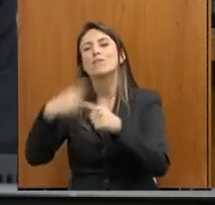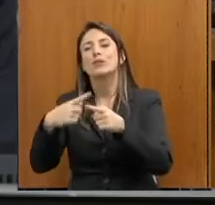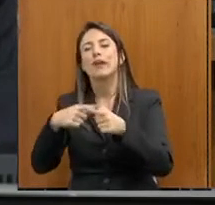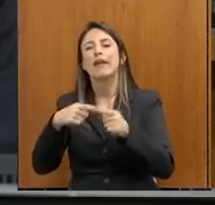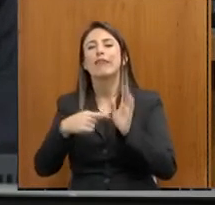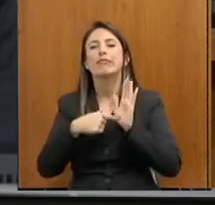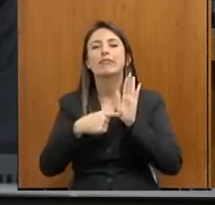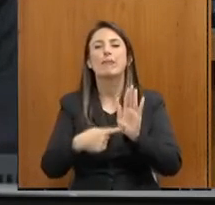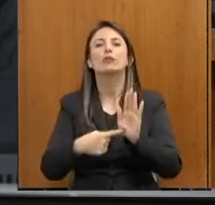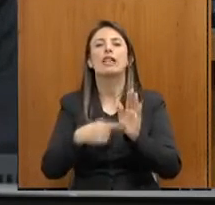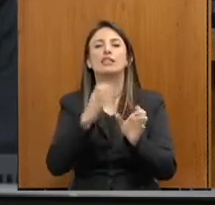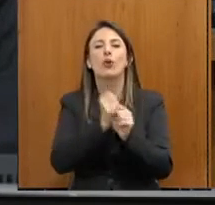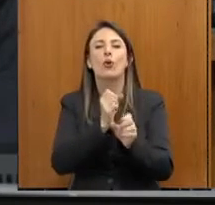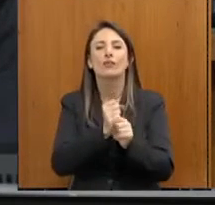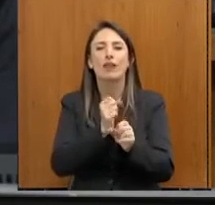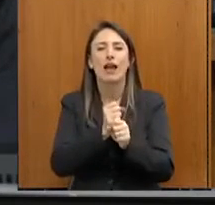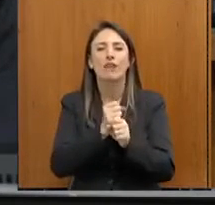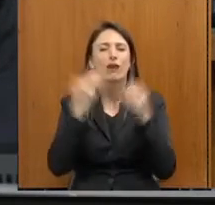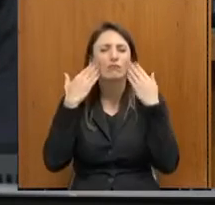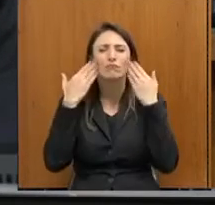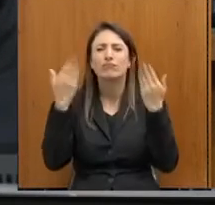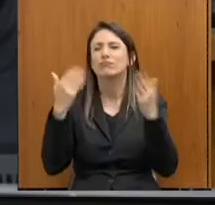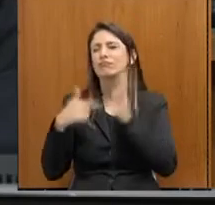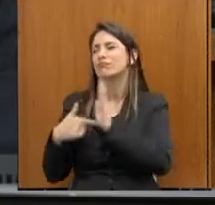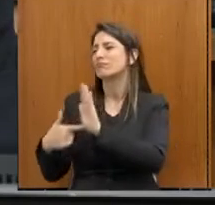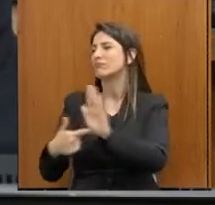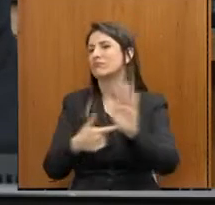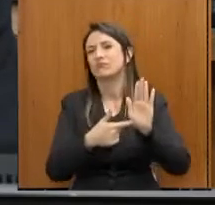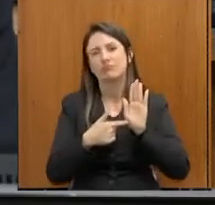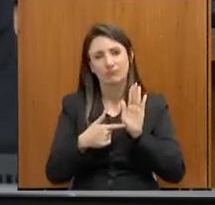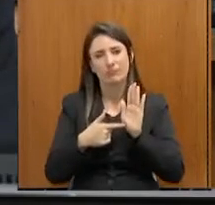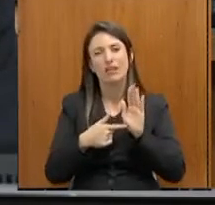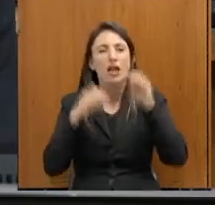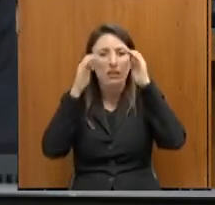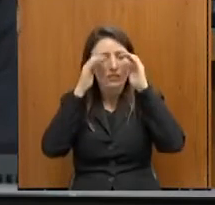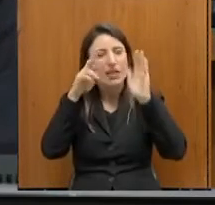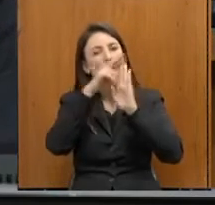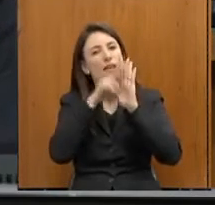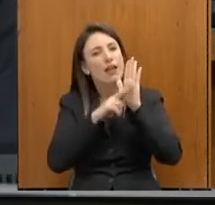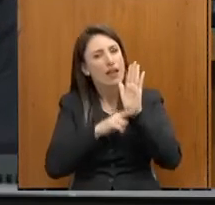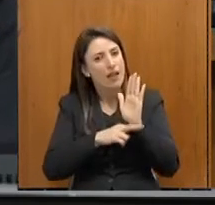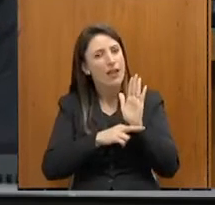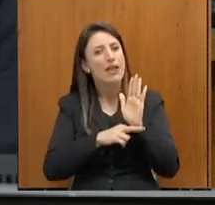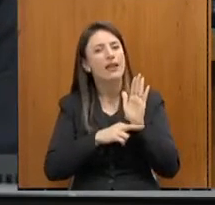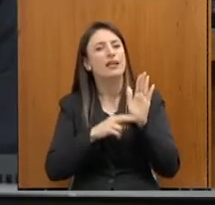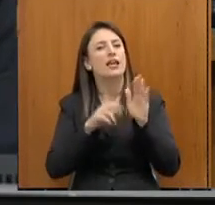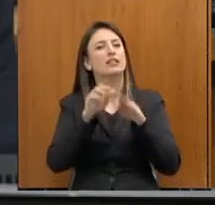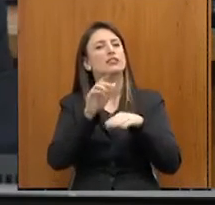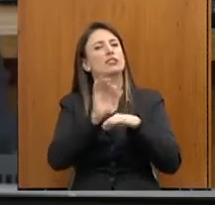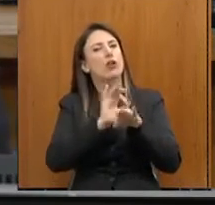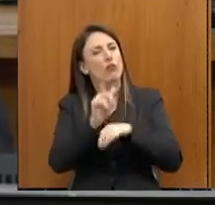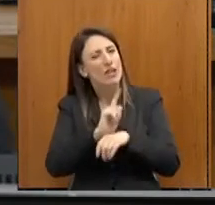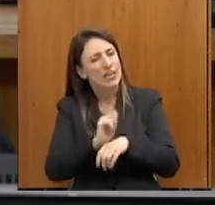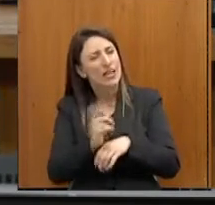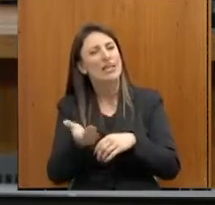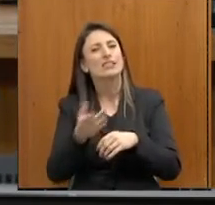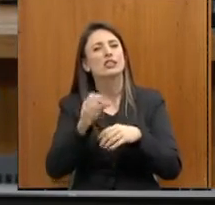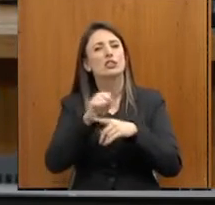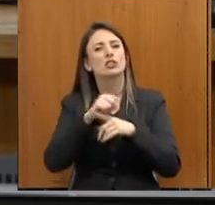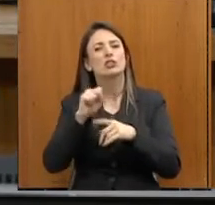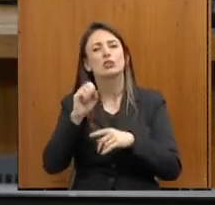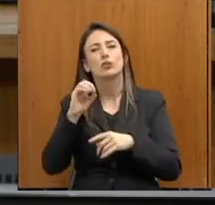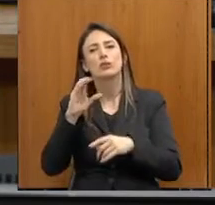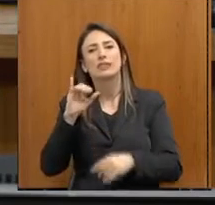né E tem todas as regras de governança de uma sociedade de economia mista com as melhores práticas de mercado Então